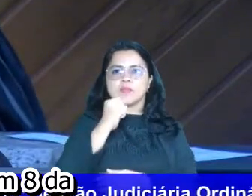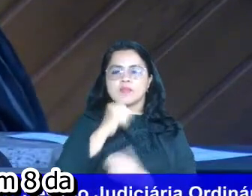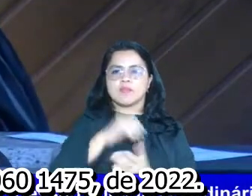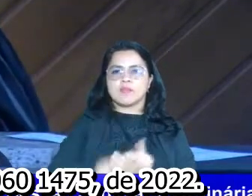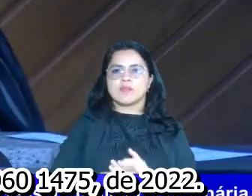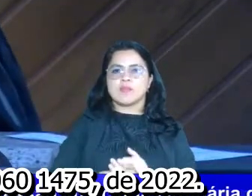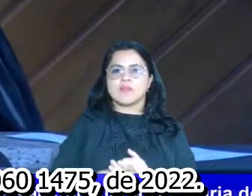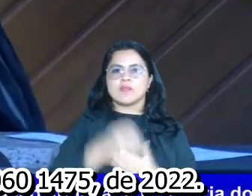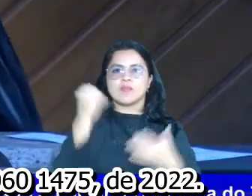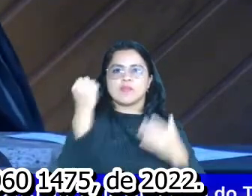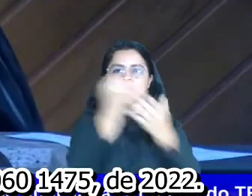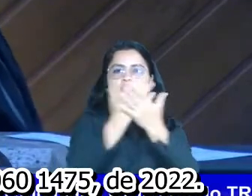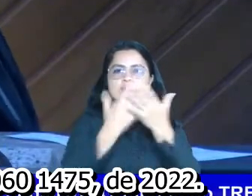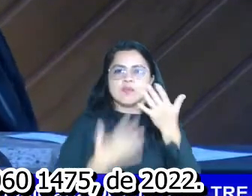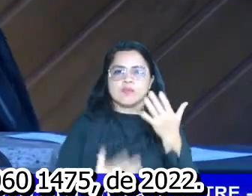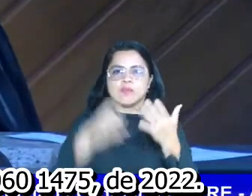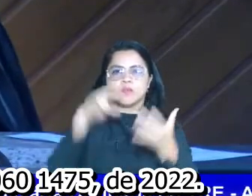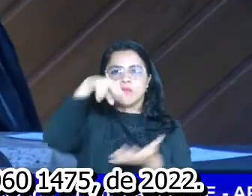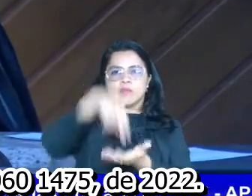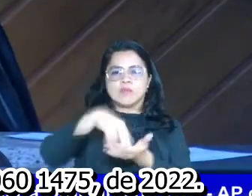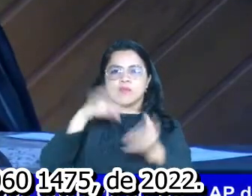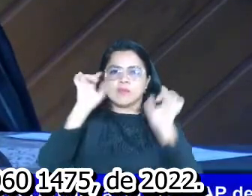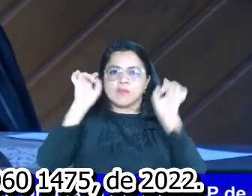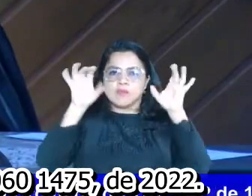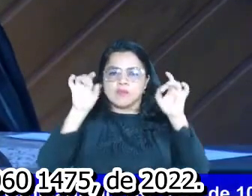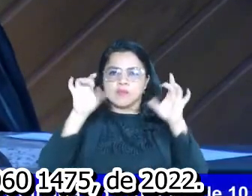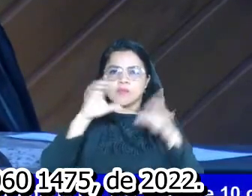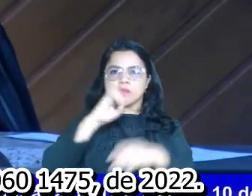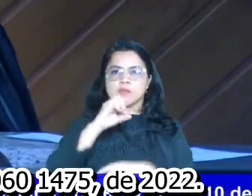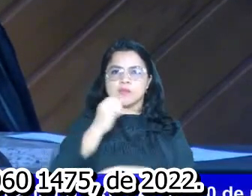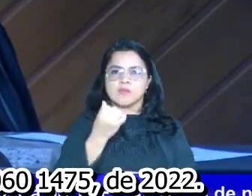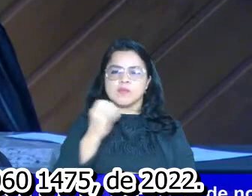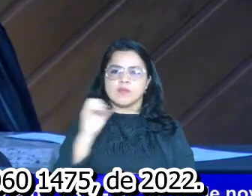pauta, embargo de declaração na representação especial